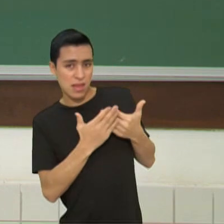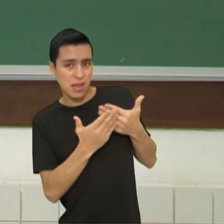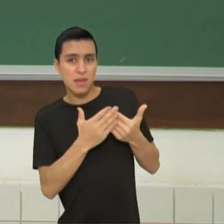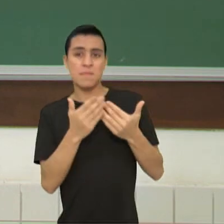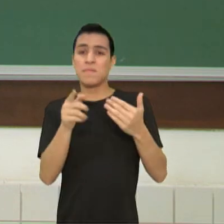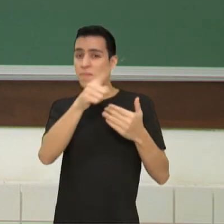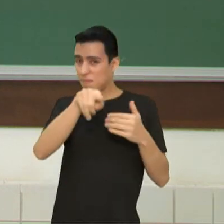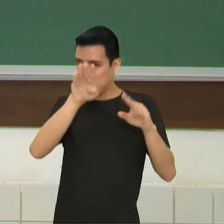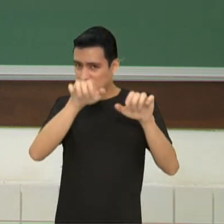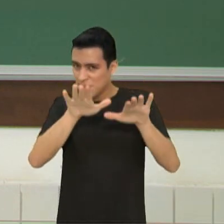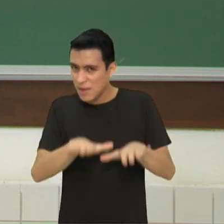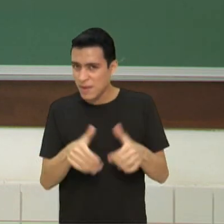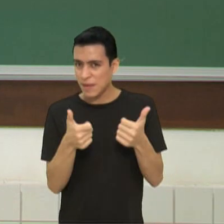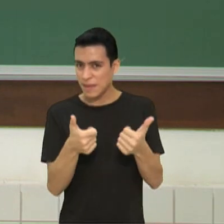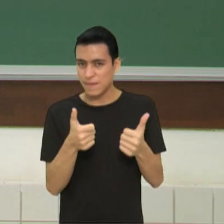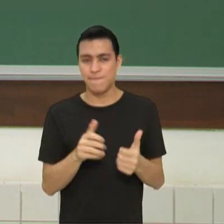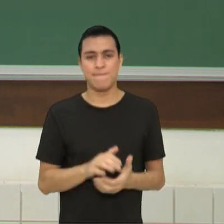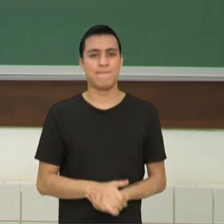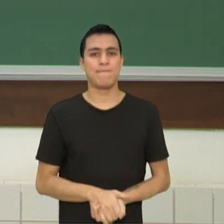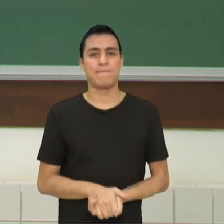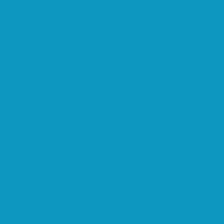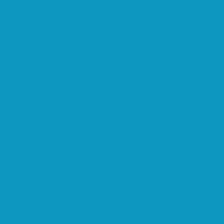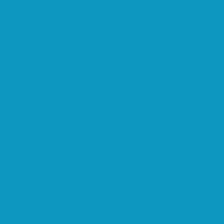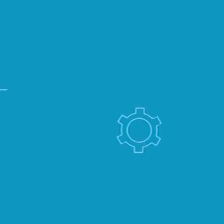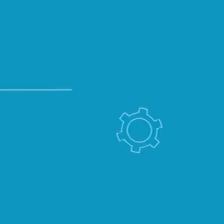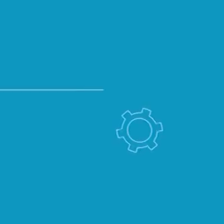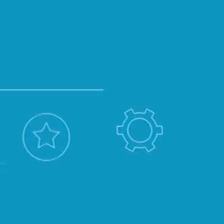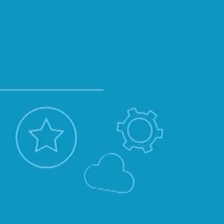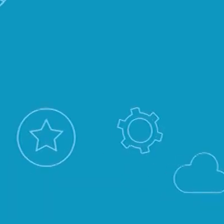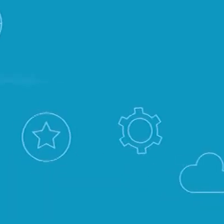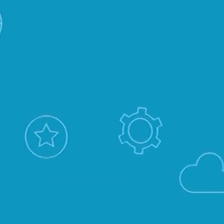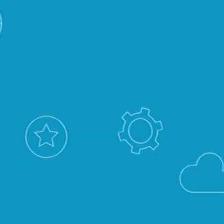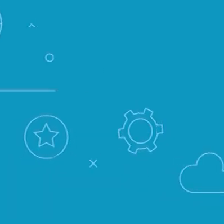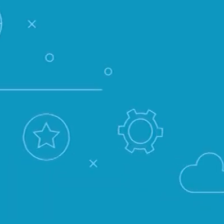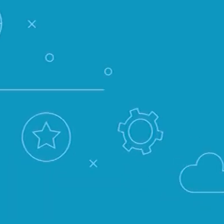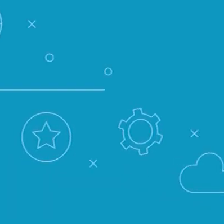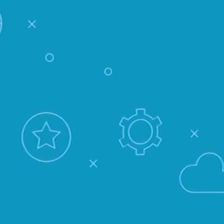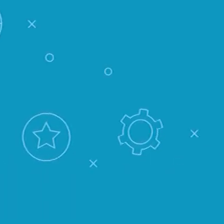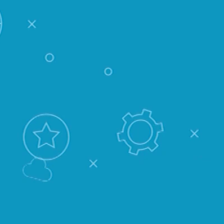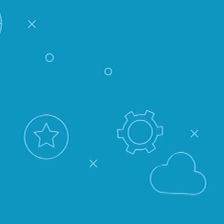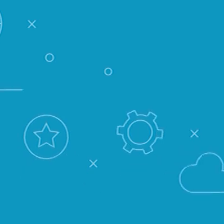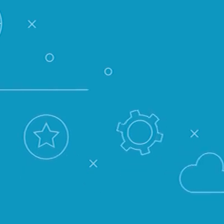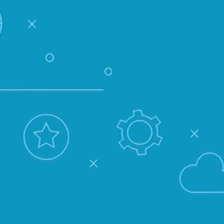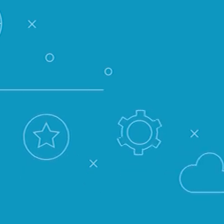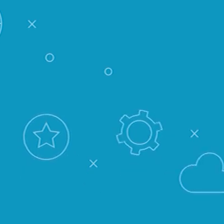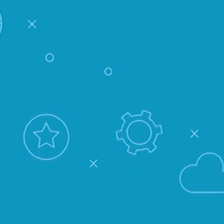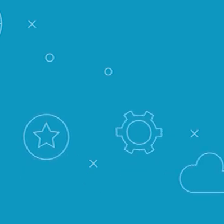e fiquem muito bem.